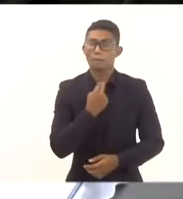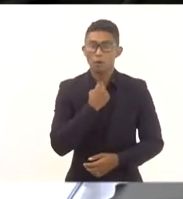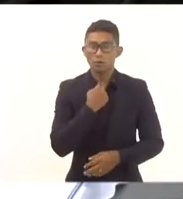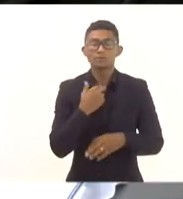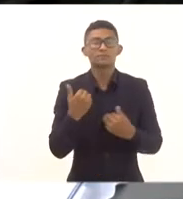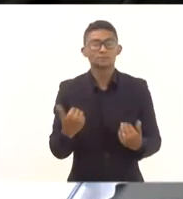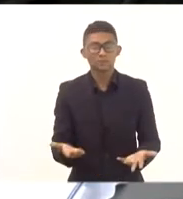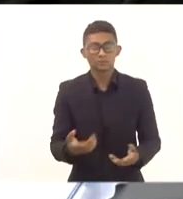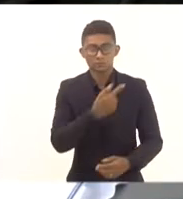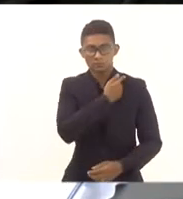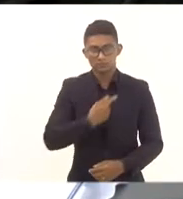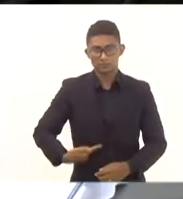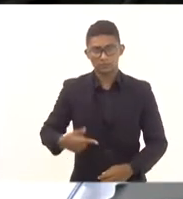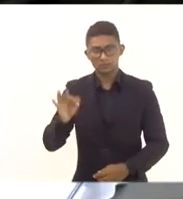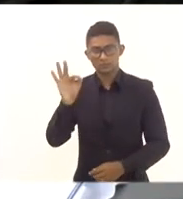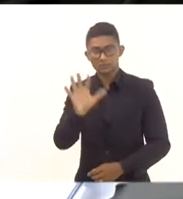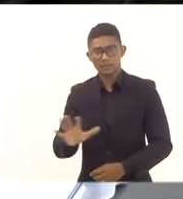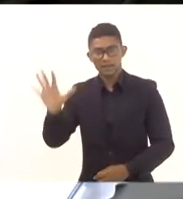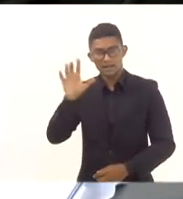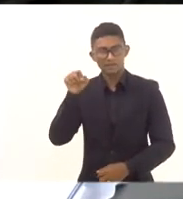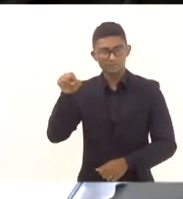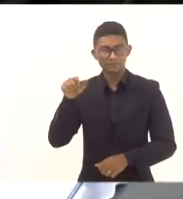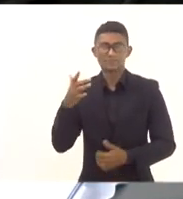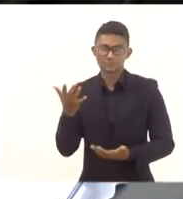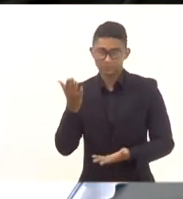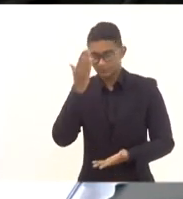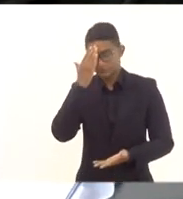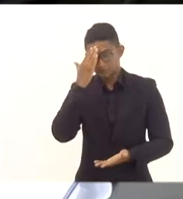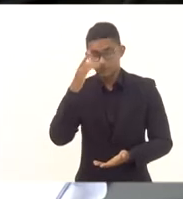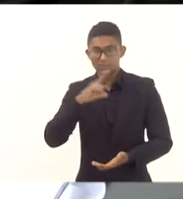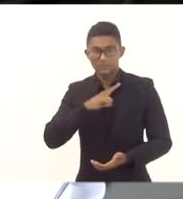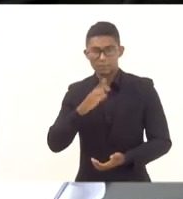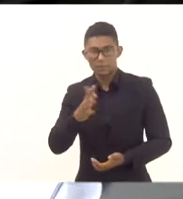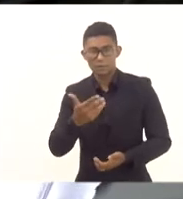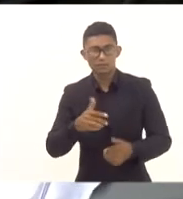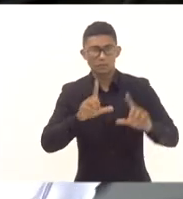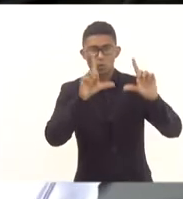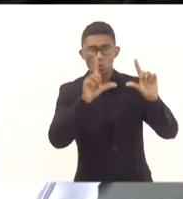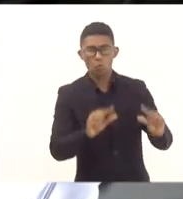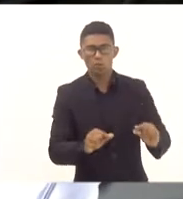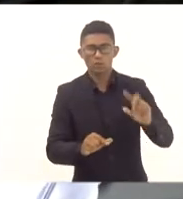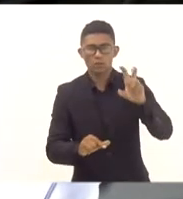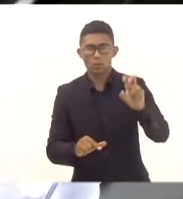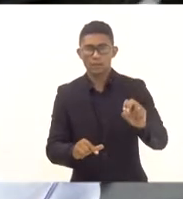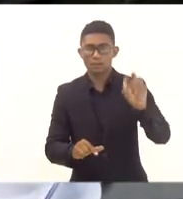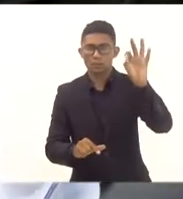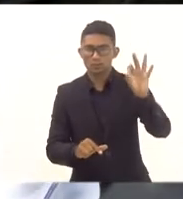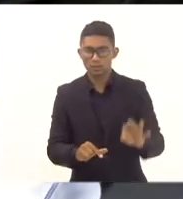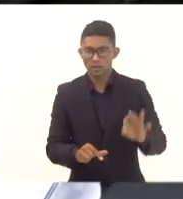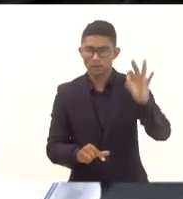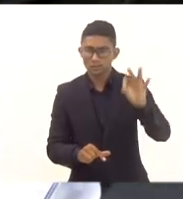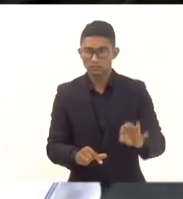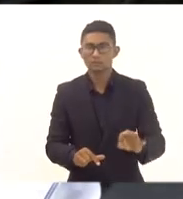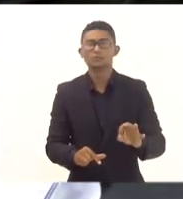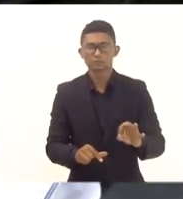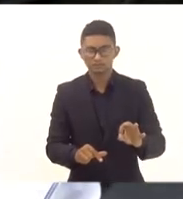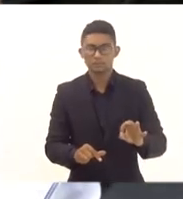do auxílio do governo federal a gente teve uma diminuição de em torno de cinquenta por cento de de beneficiários